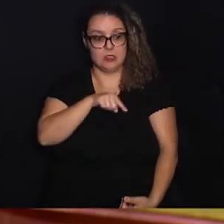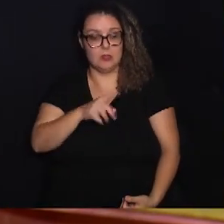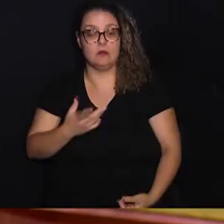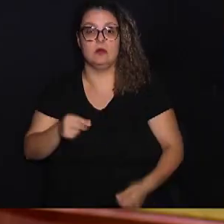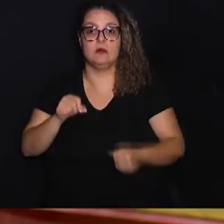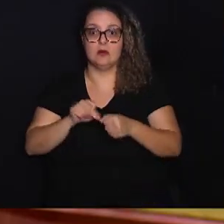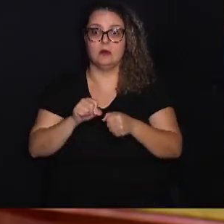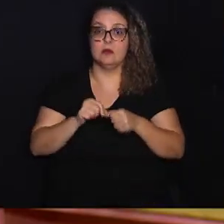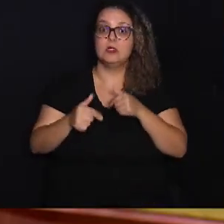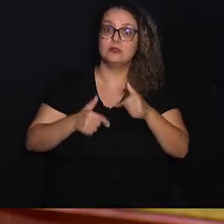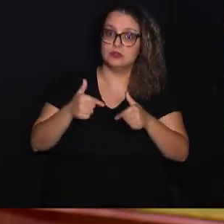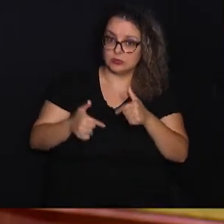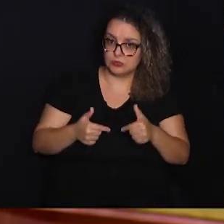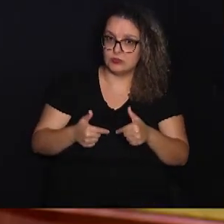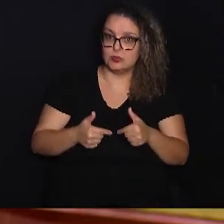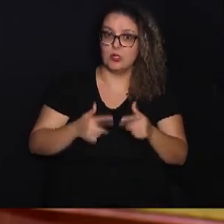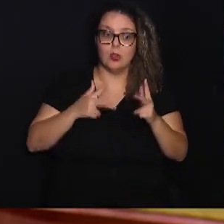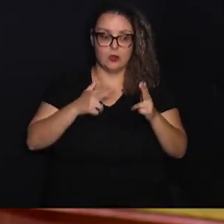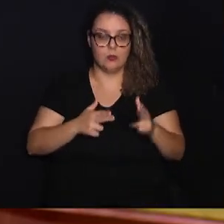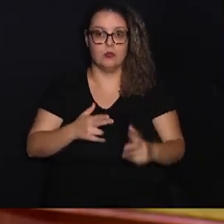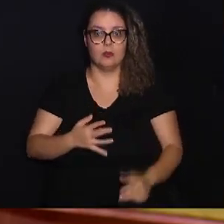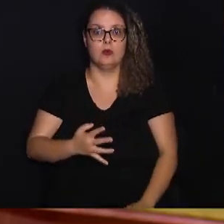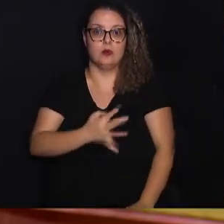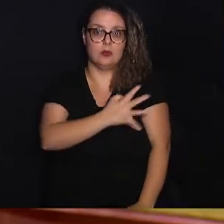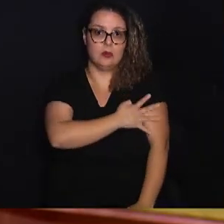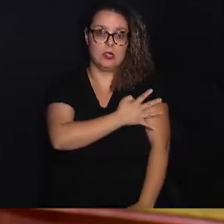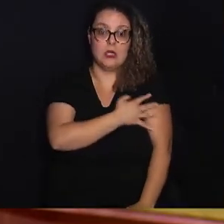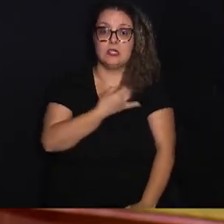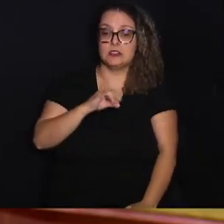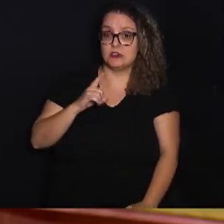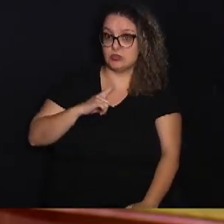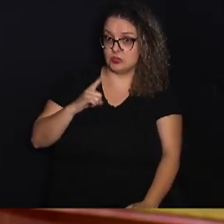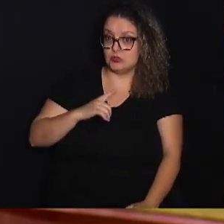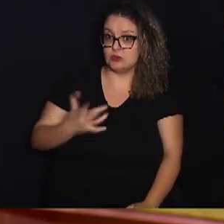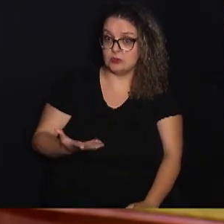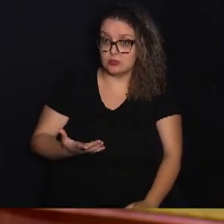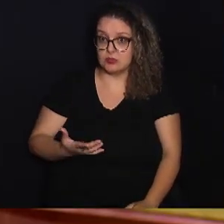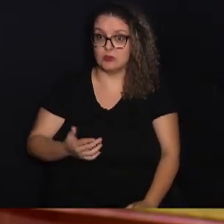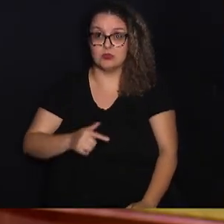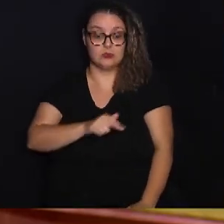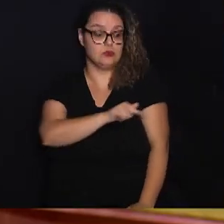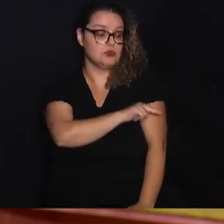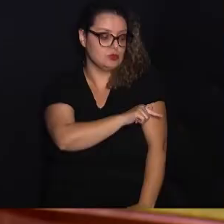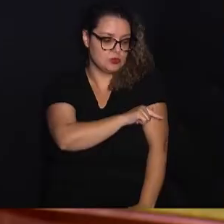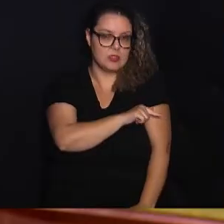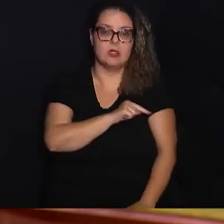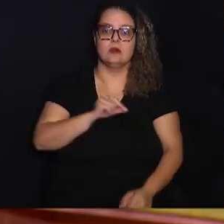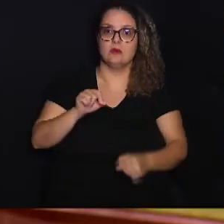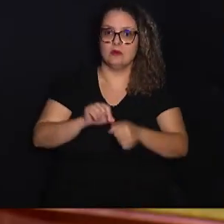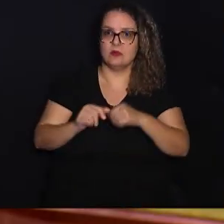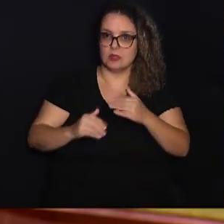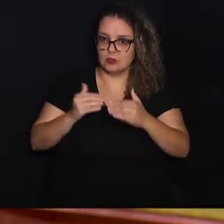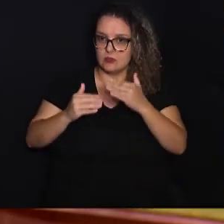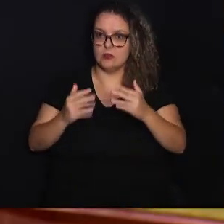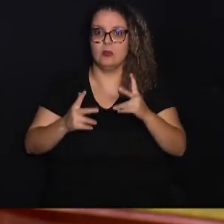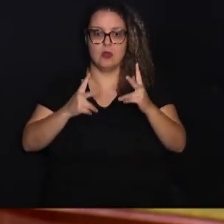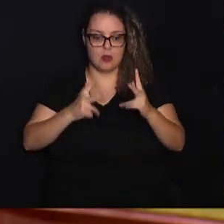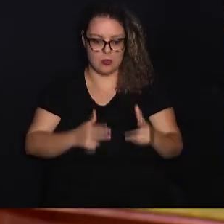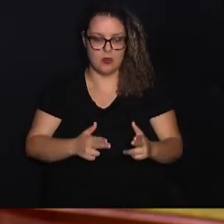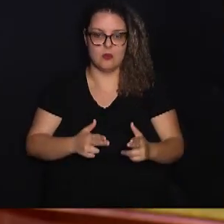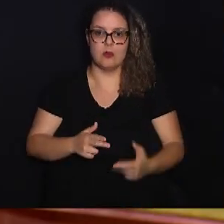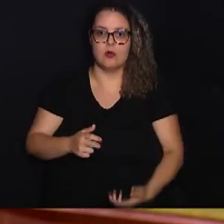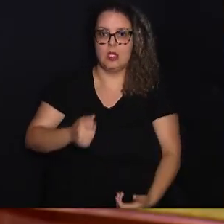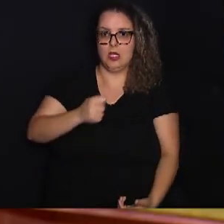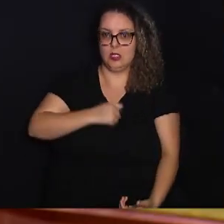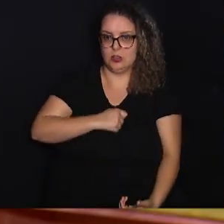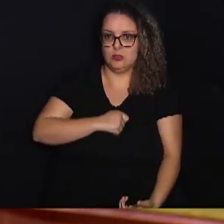fazer um trabalho de acordo com o 4º ano. Se ela estiver no 7º ano, ela vai desenvolver um trabalho de acordo com a